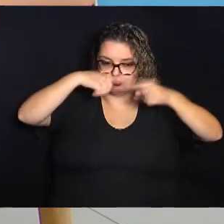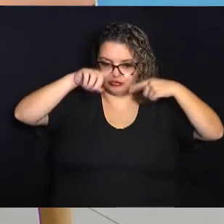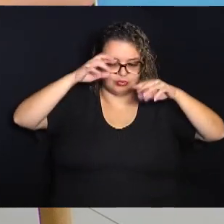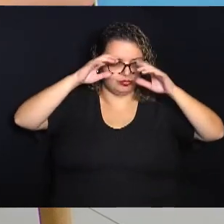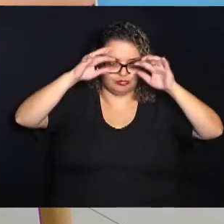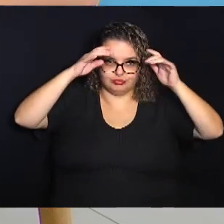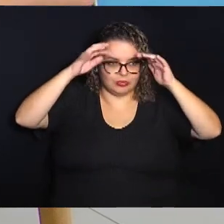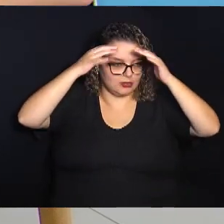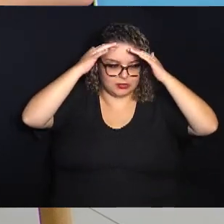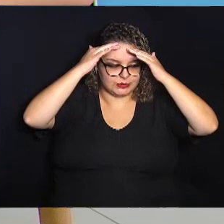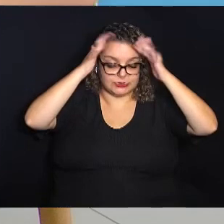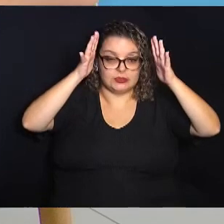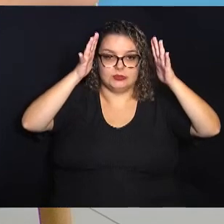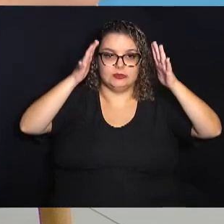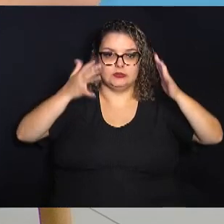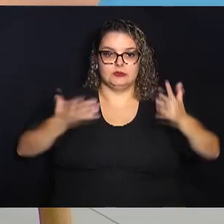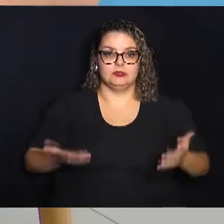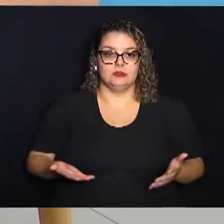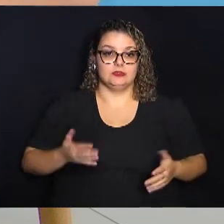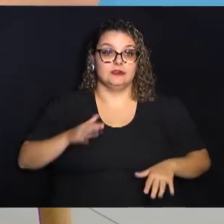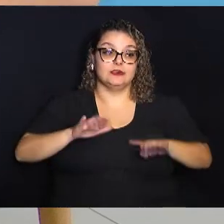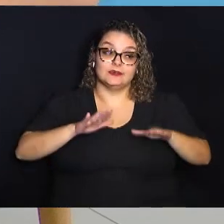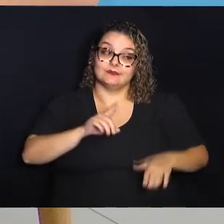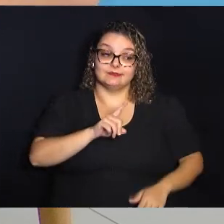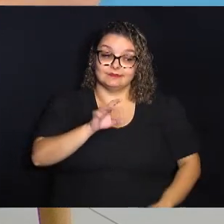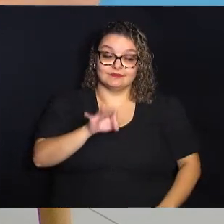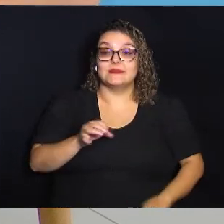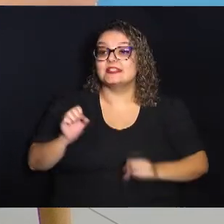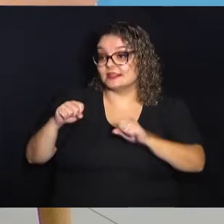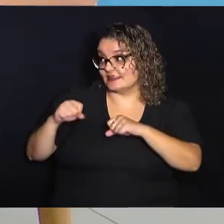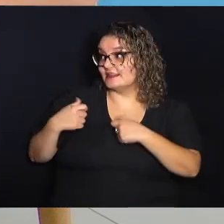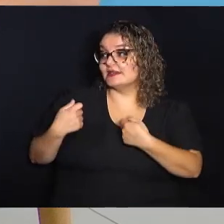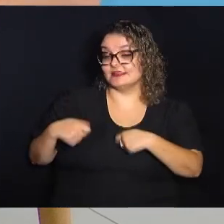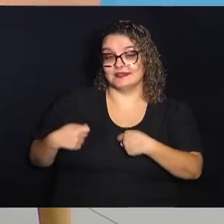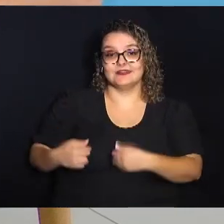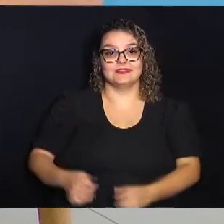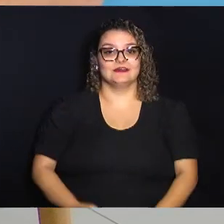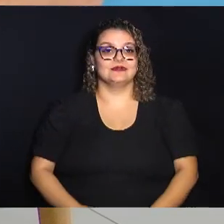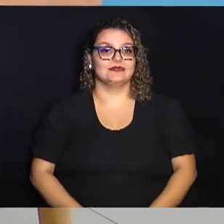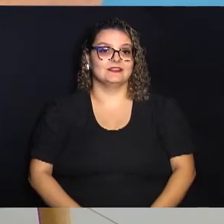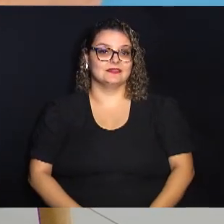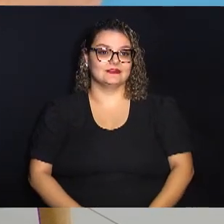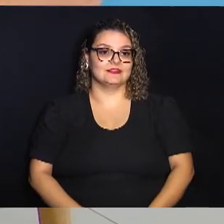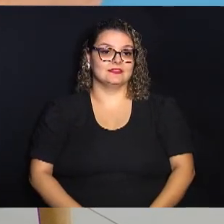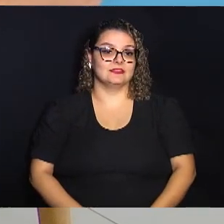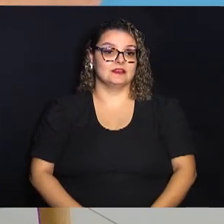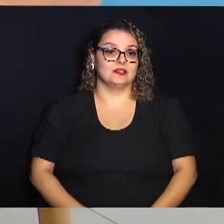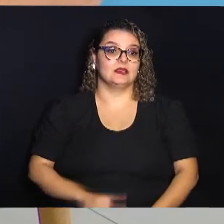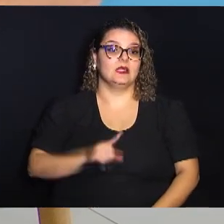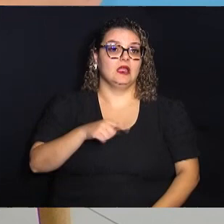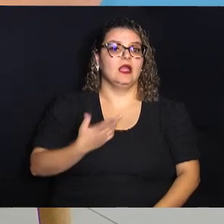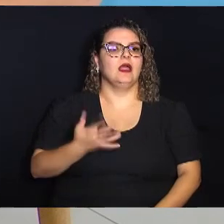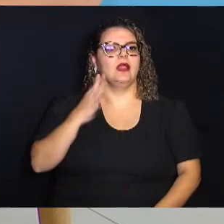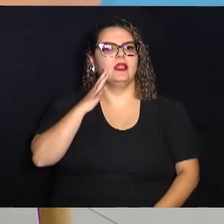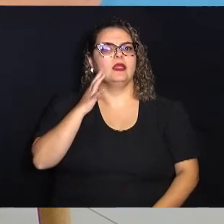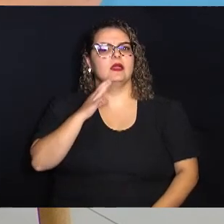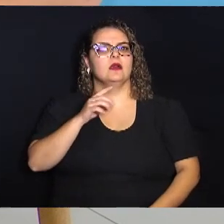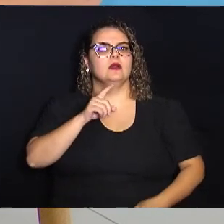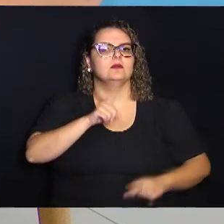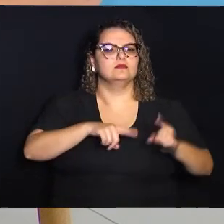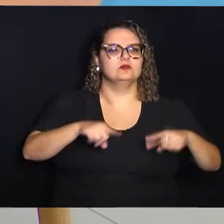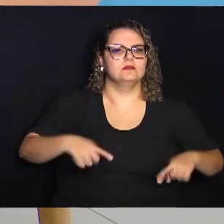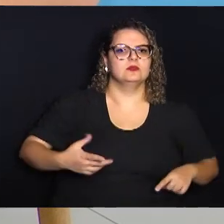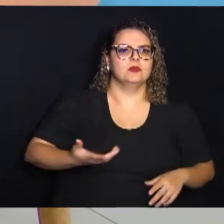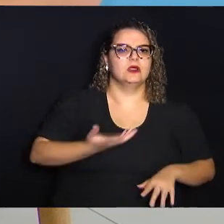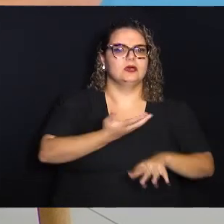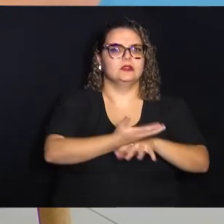fica queimando e talvez não dê muito certo, né? Uma outra questão, é legal também intercalar